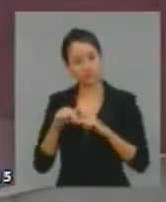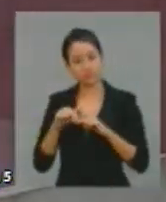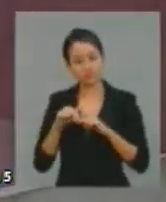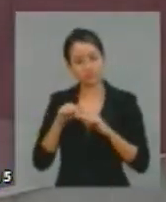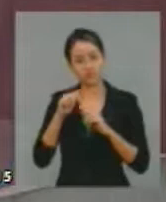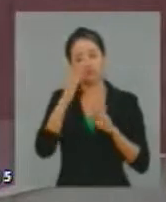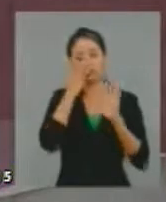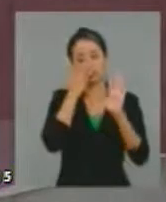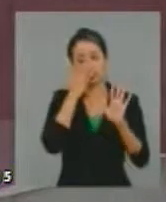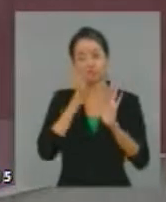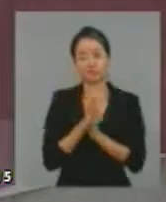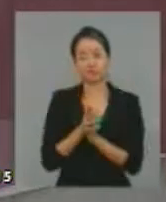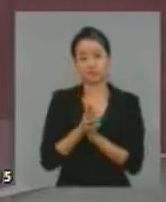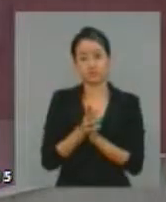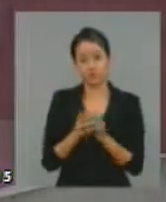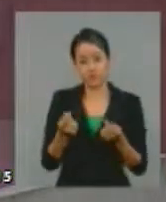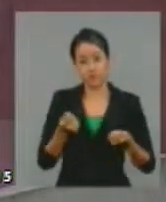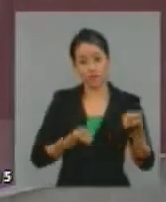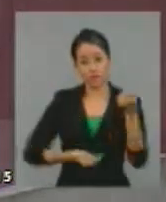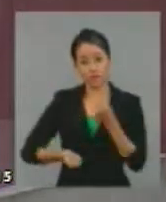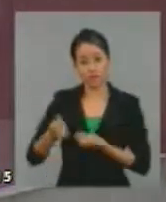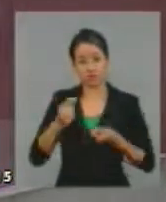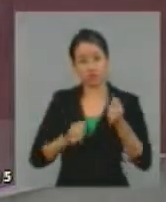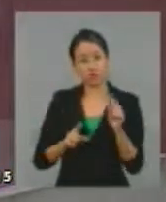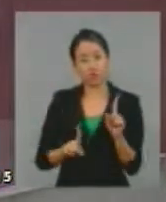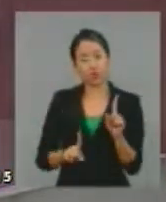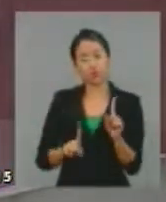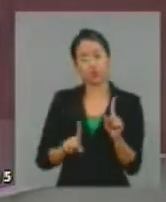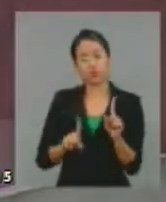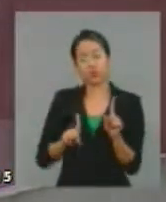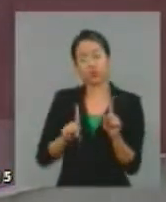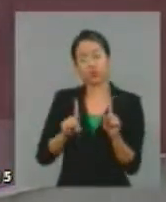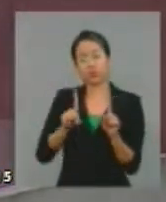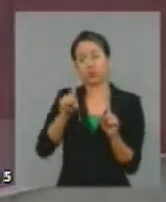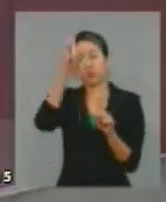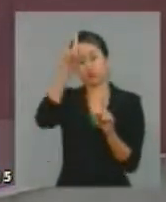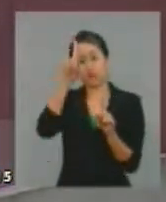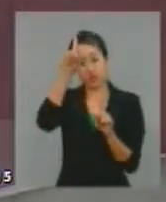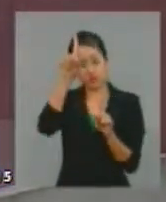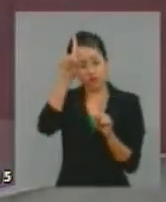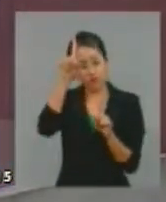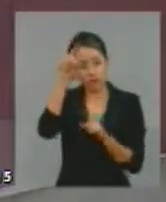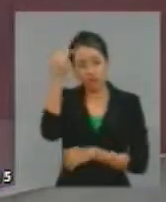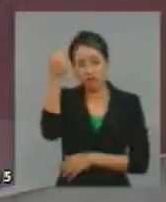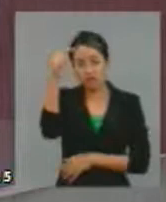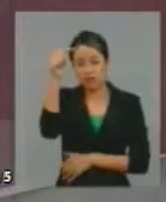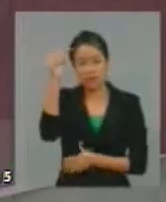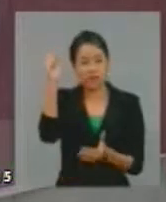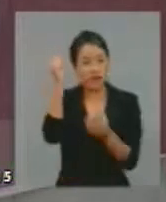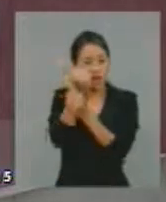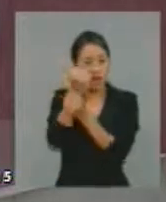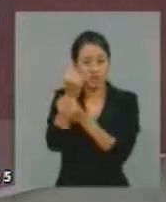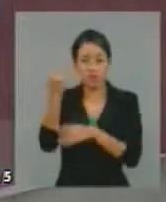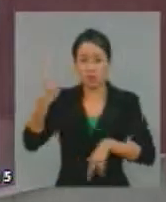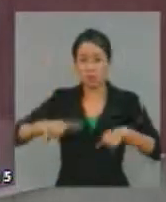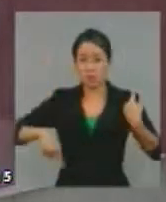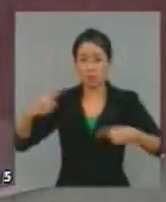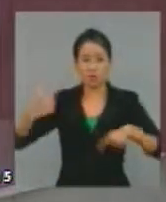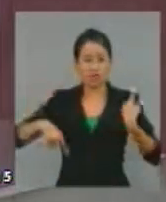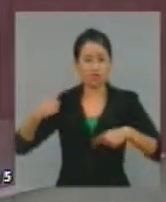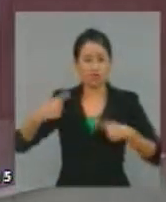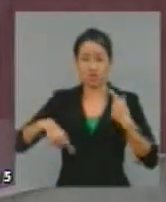Mesmo com crescimento econômico, você não garante ampliação do acesso a políticas